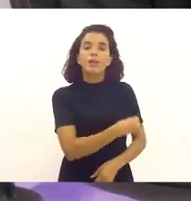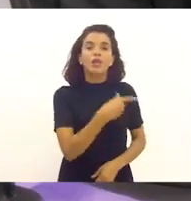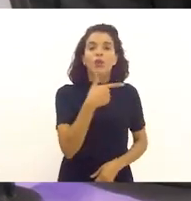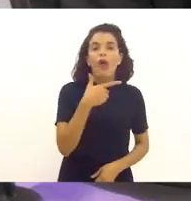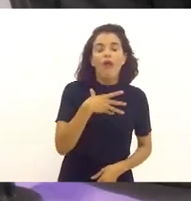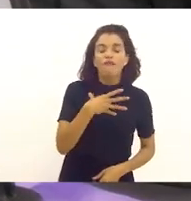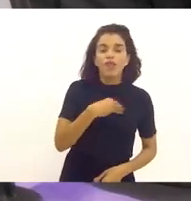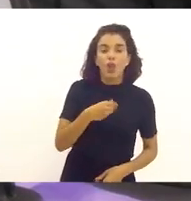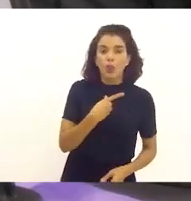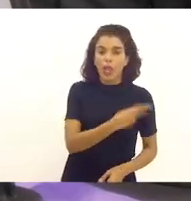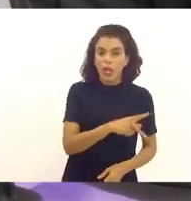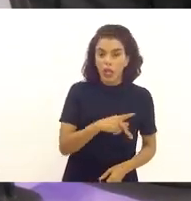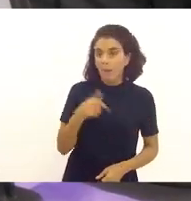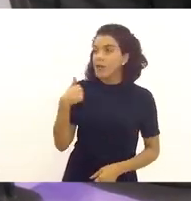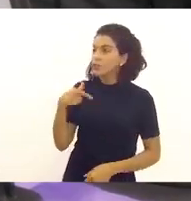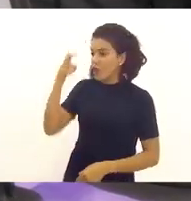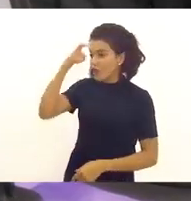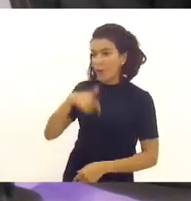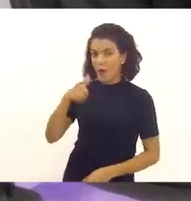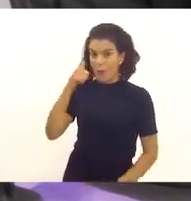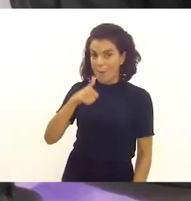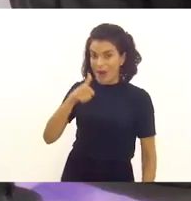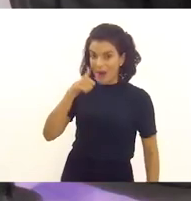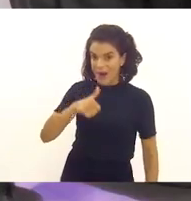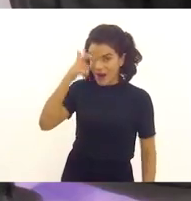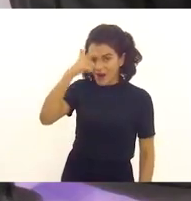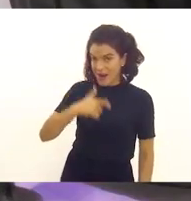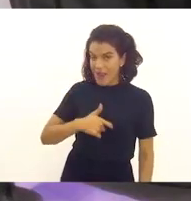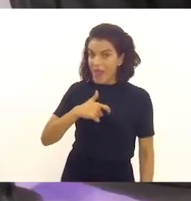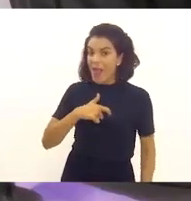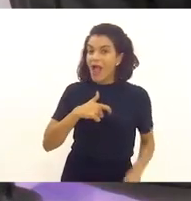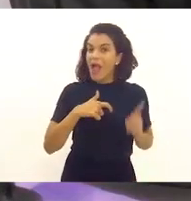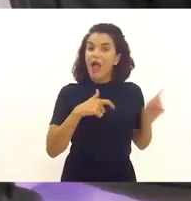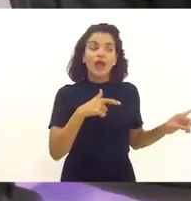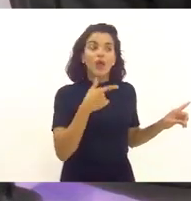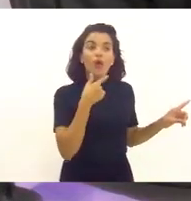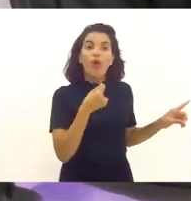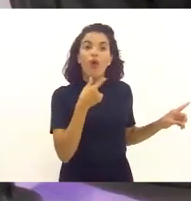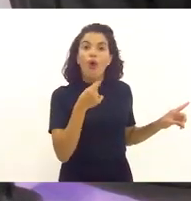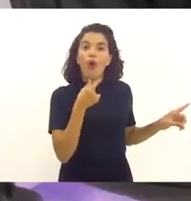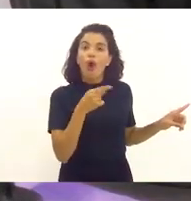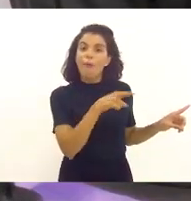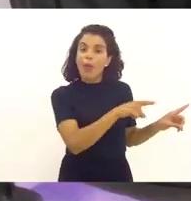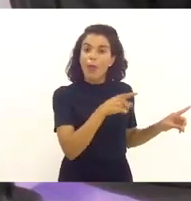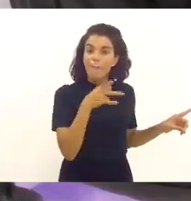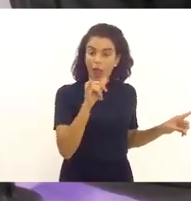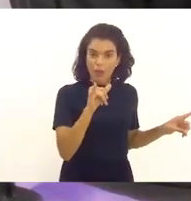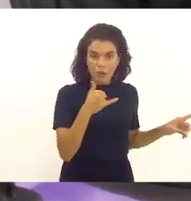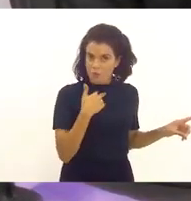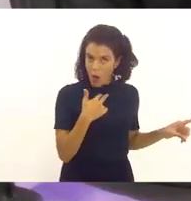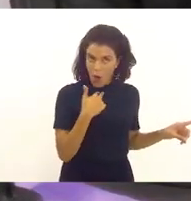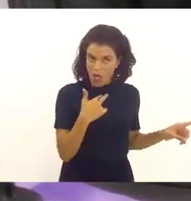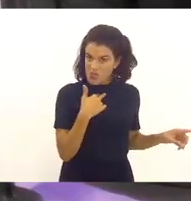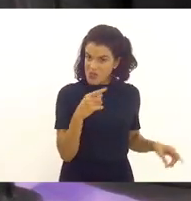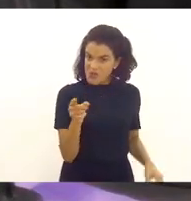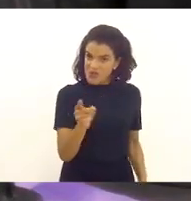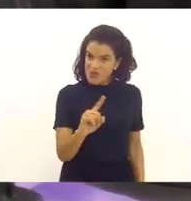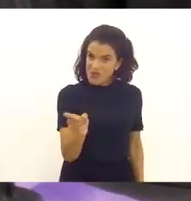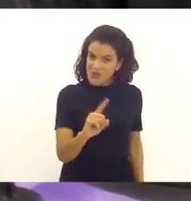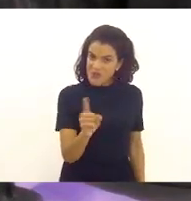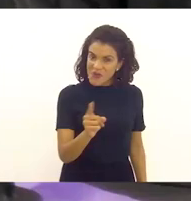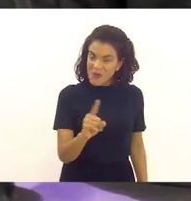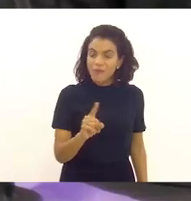chego no rcpn e digo que aquele cara é o pai do meu filho eu não posso botar o nome do pai então